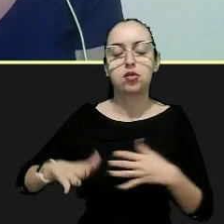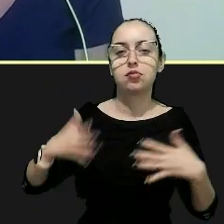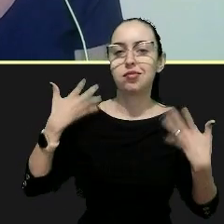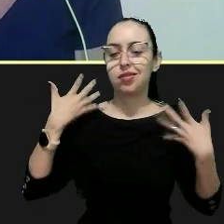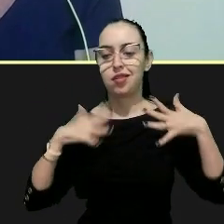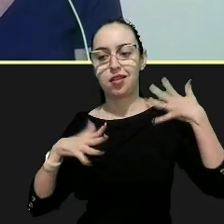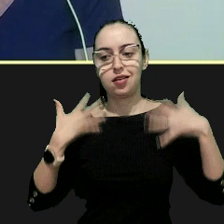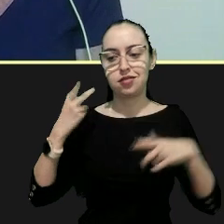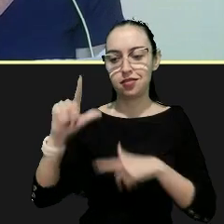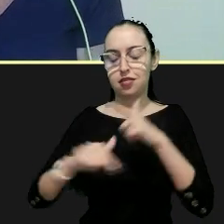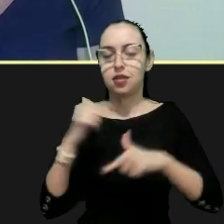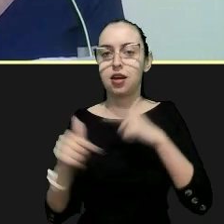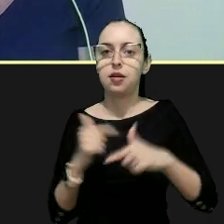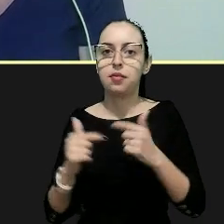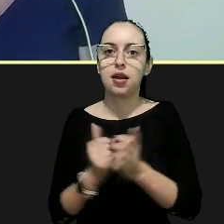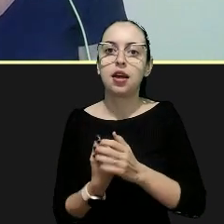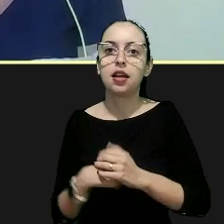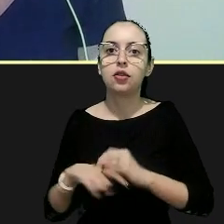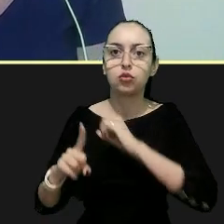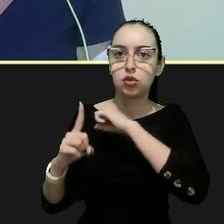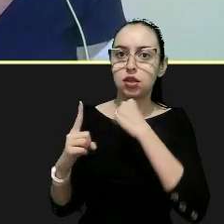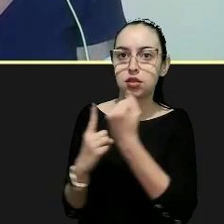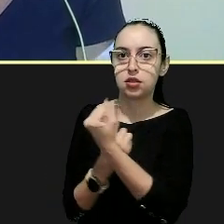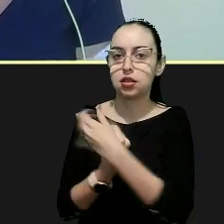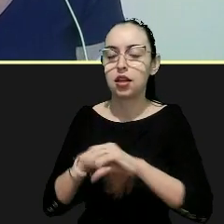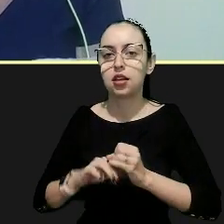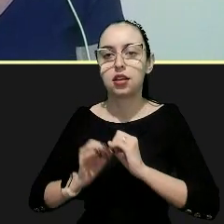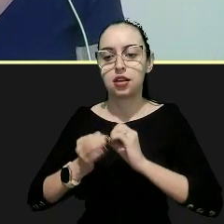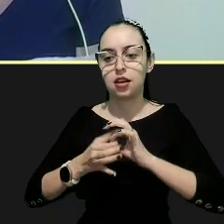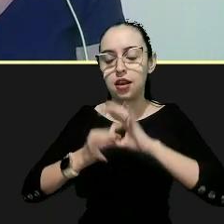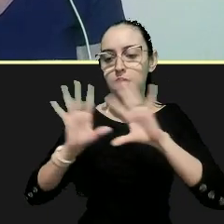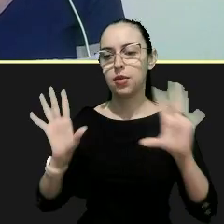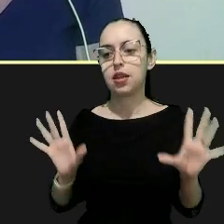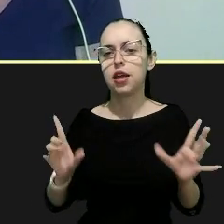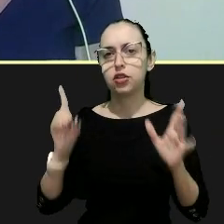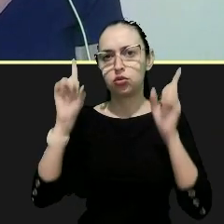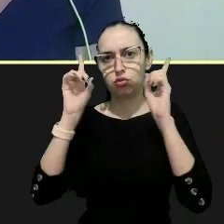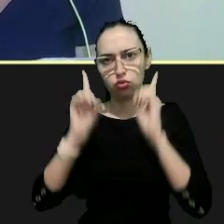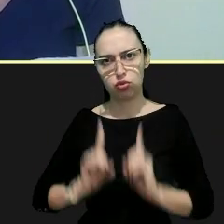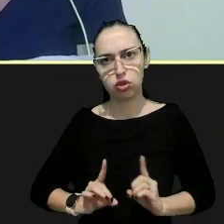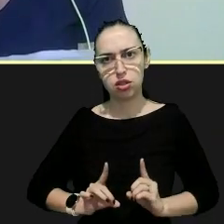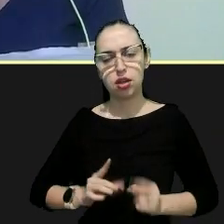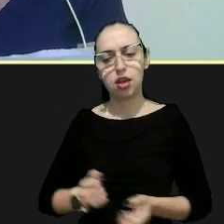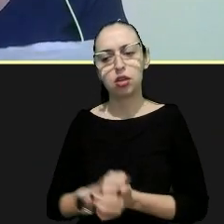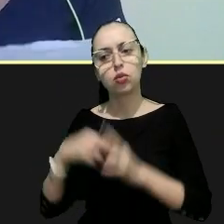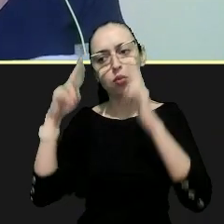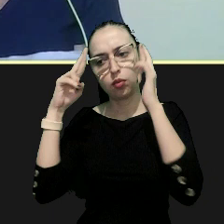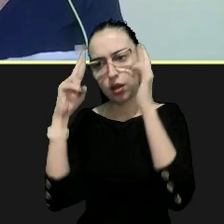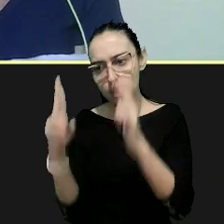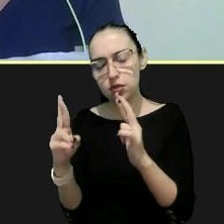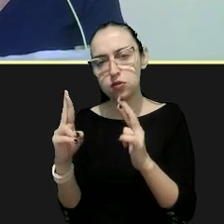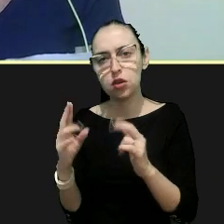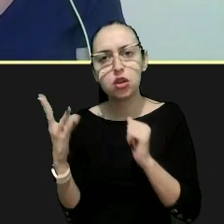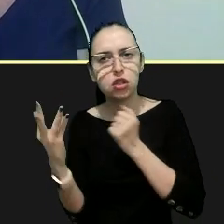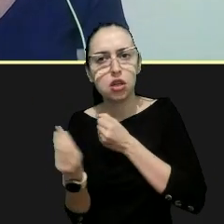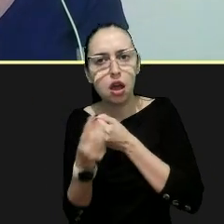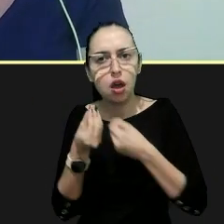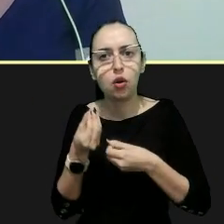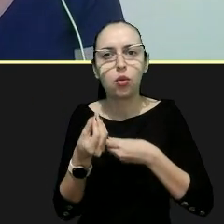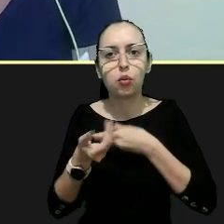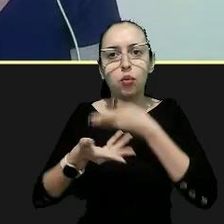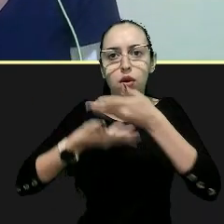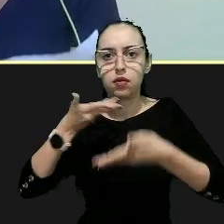ao trabalho, à cidadania, à liberdade, à dignidade, ao respeito e